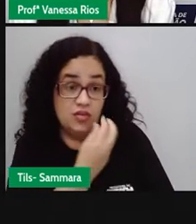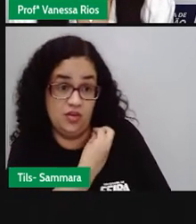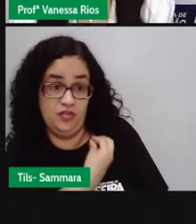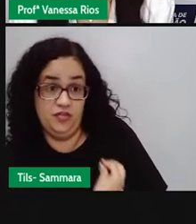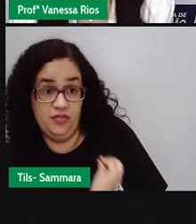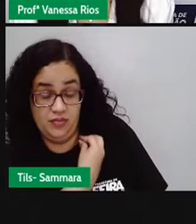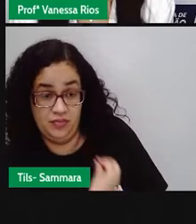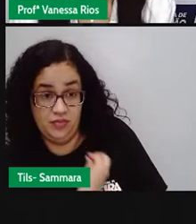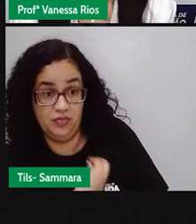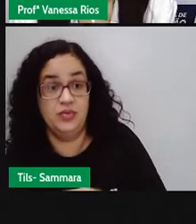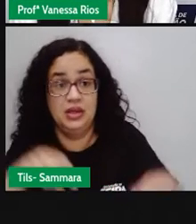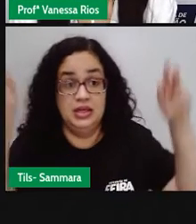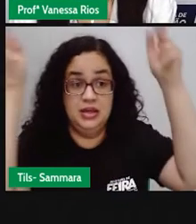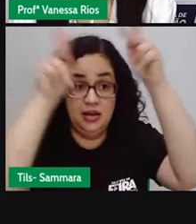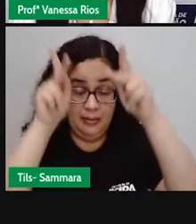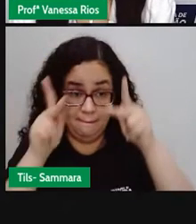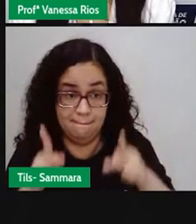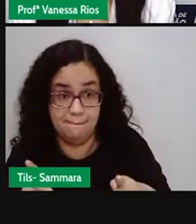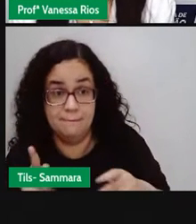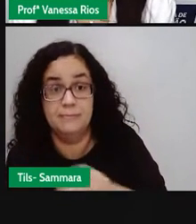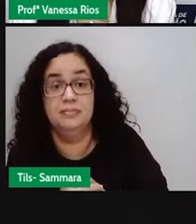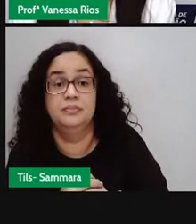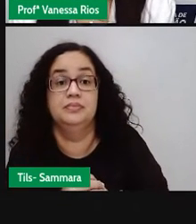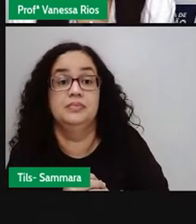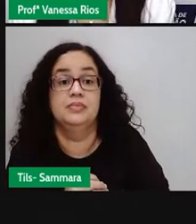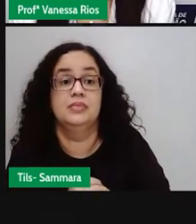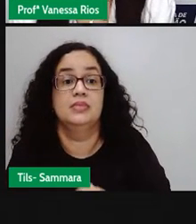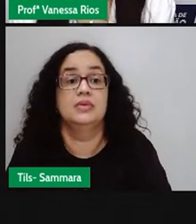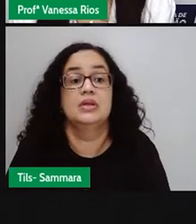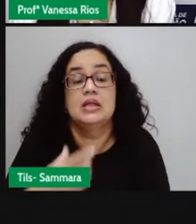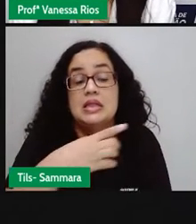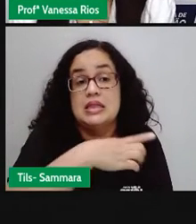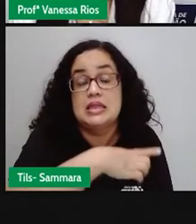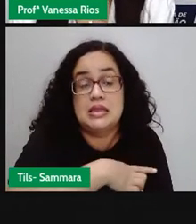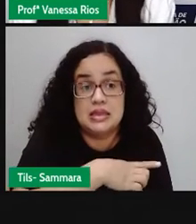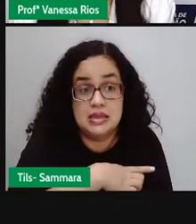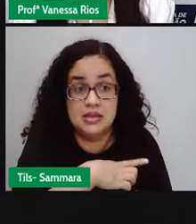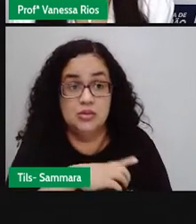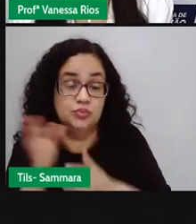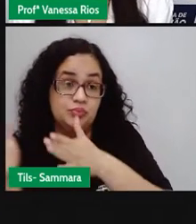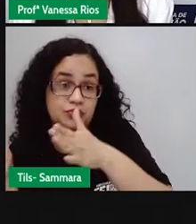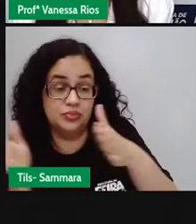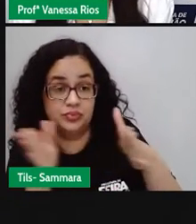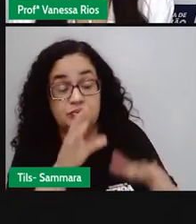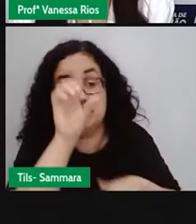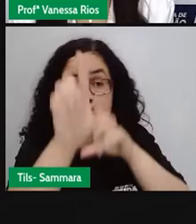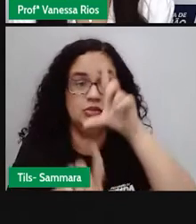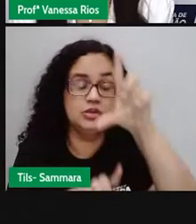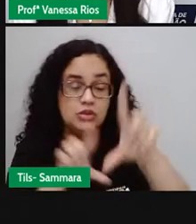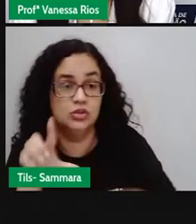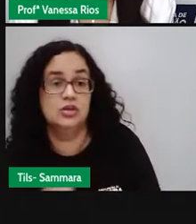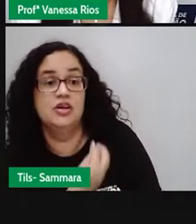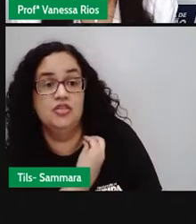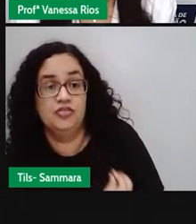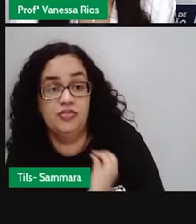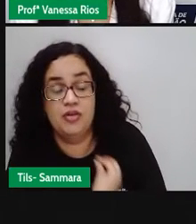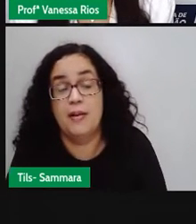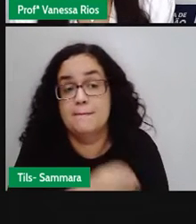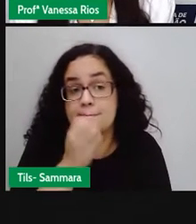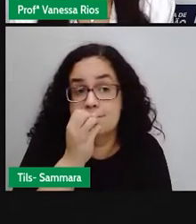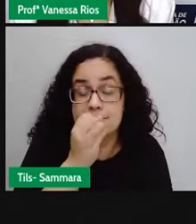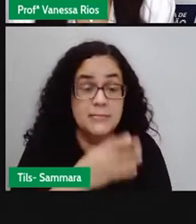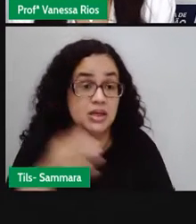viver em harmonia. Então, parte ali daquilo que se determina, daquilo que se escolhe para viver bem, para viver